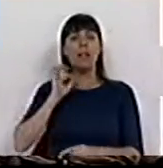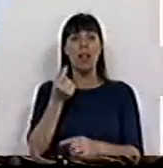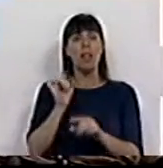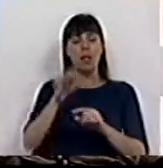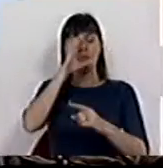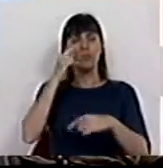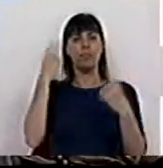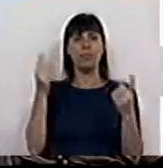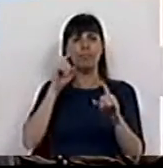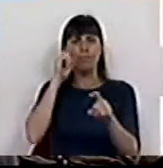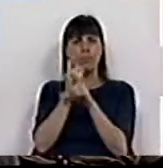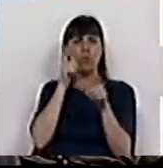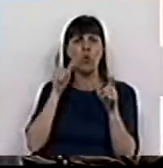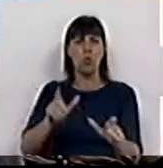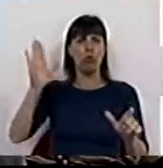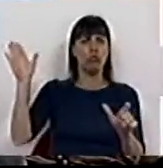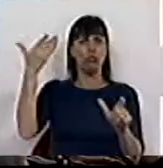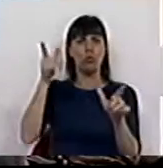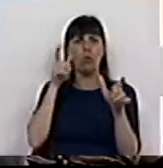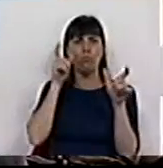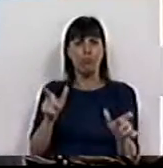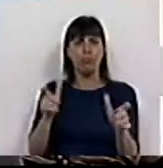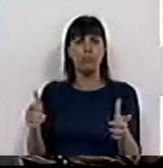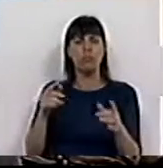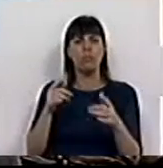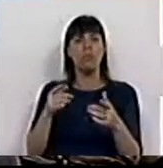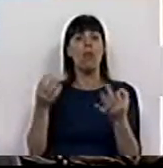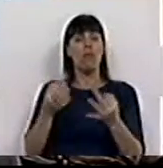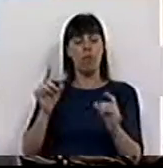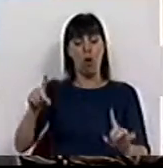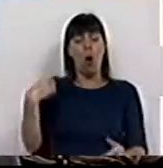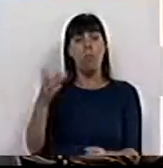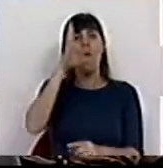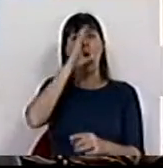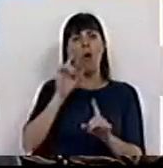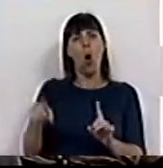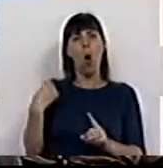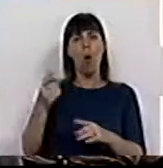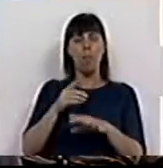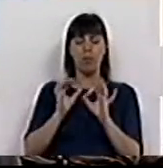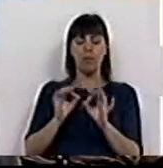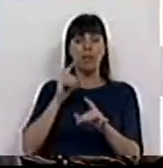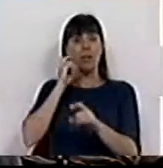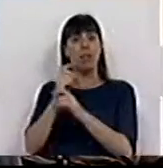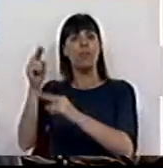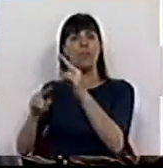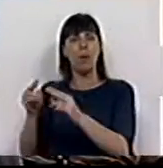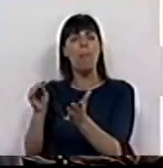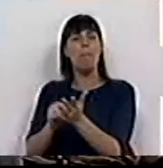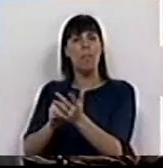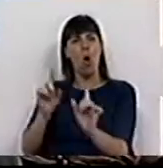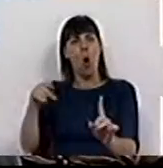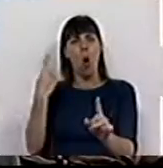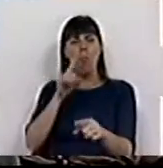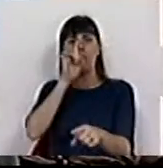dinheiro público mais fiscalizado e monitorizado. Tivesse o Governo metade do zelo que dedica a fiscalizar os mais